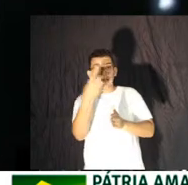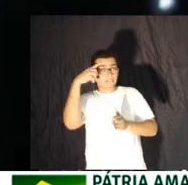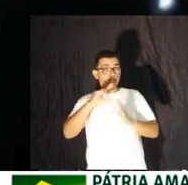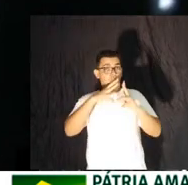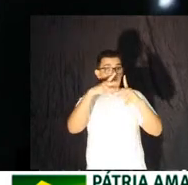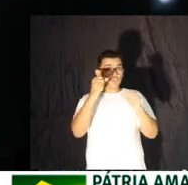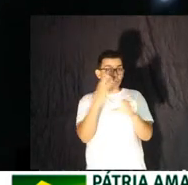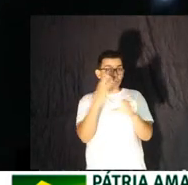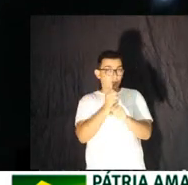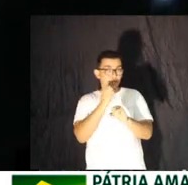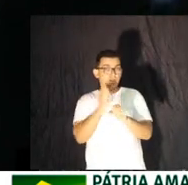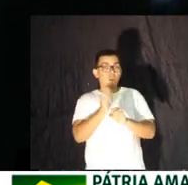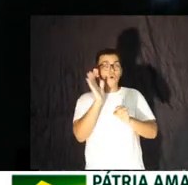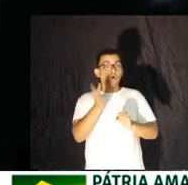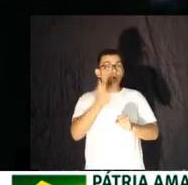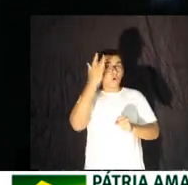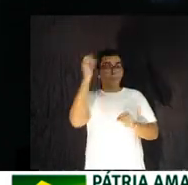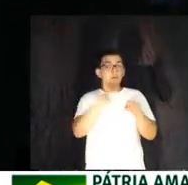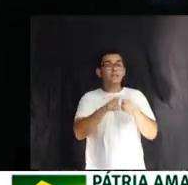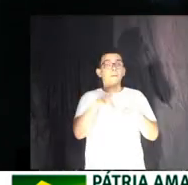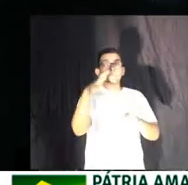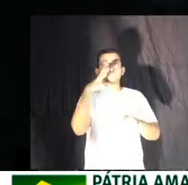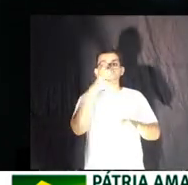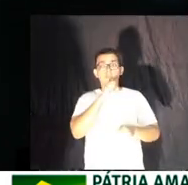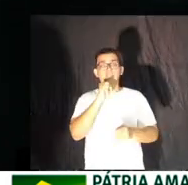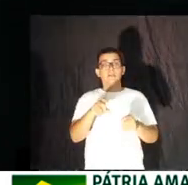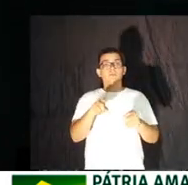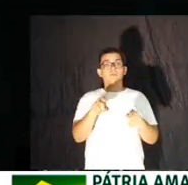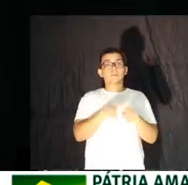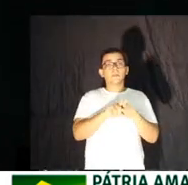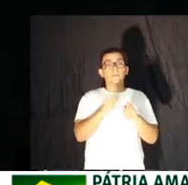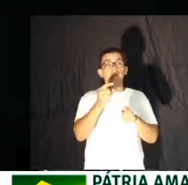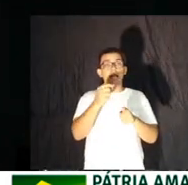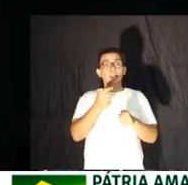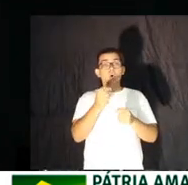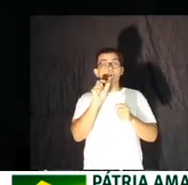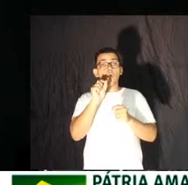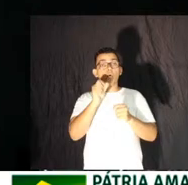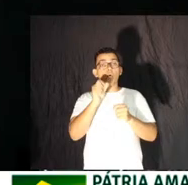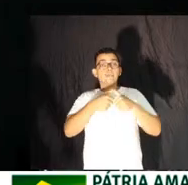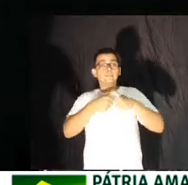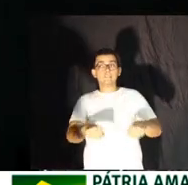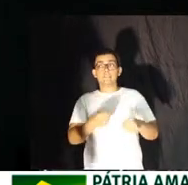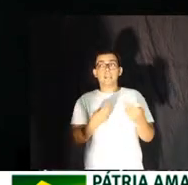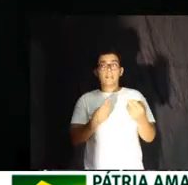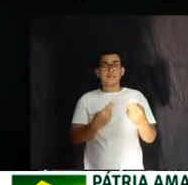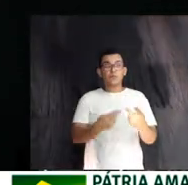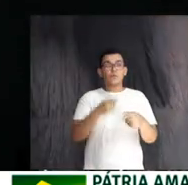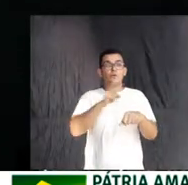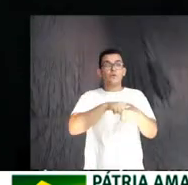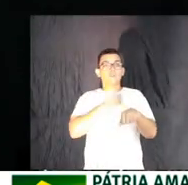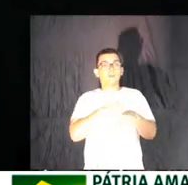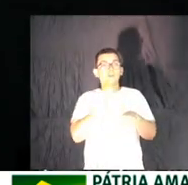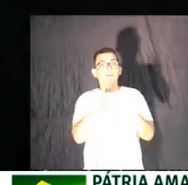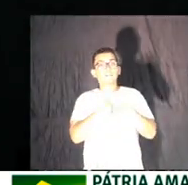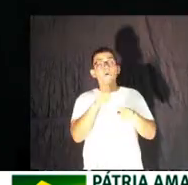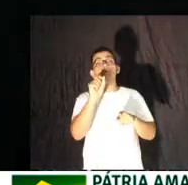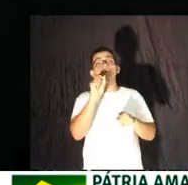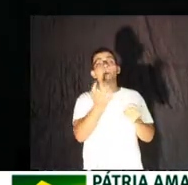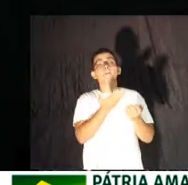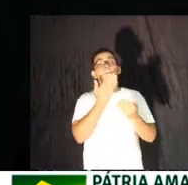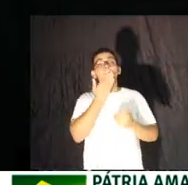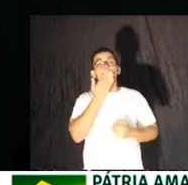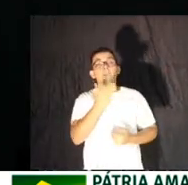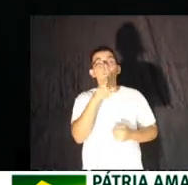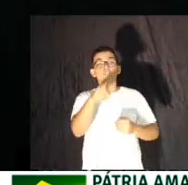amanhã e sábado também. Vamos estar aqui no mesmo horário, né, David? No mesmo horário também, vamos estar aqui junto com você. Já peço, compartilha